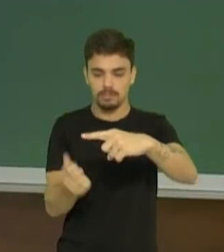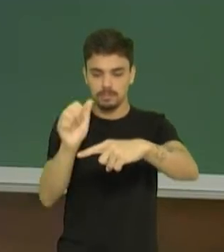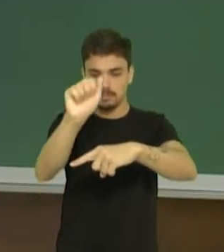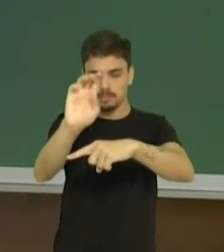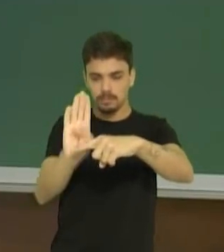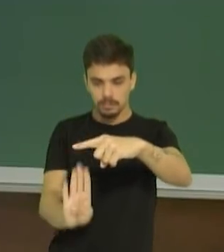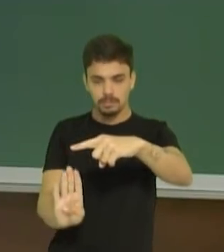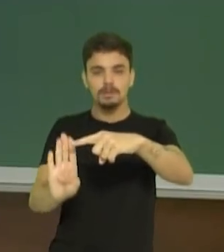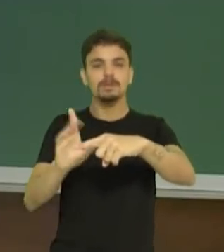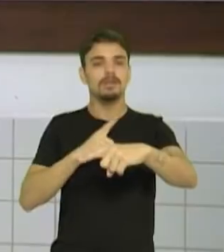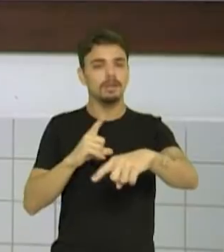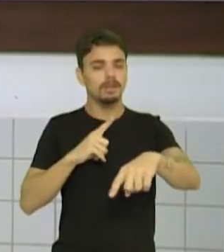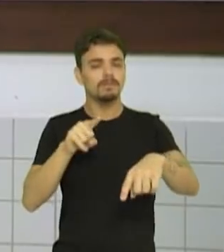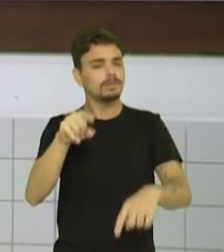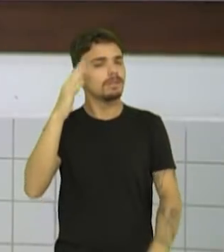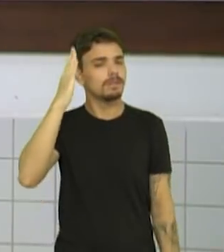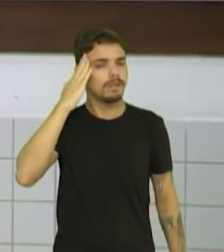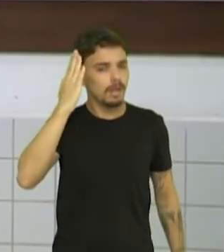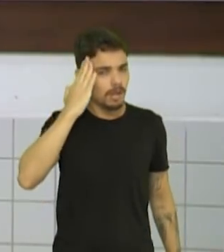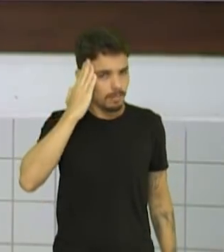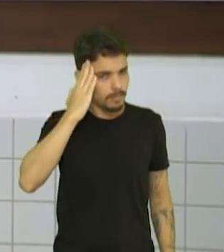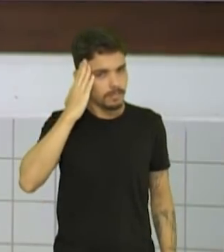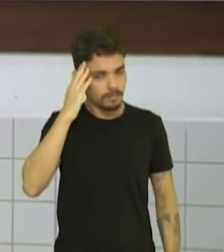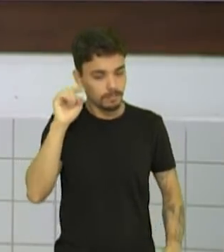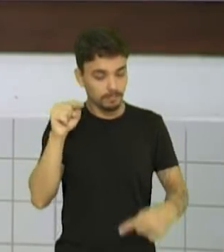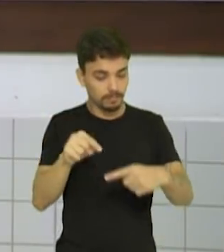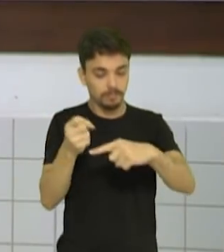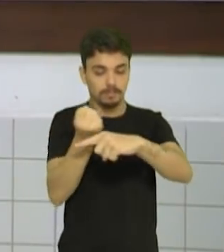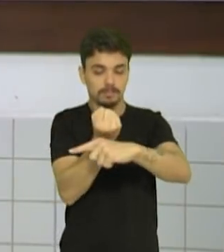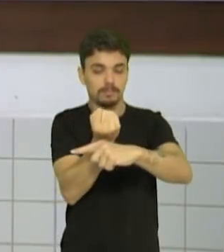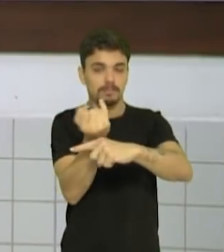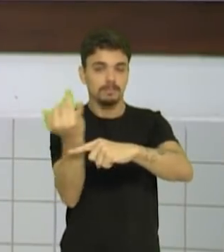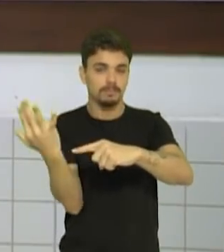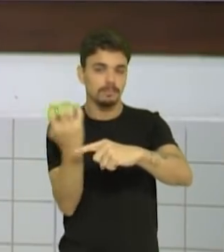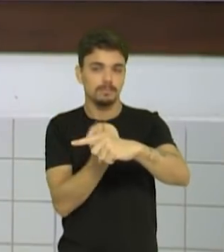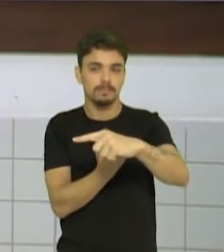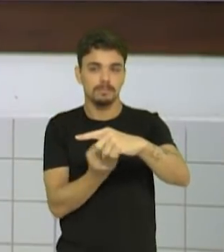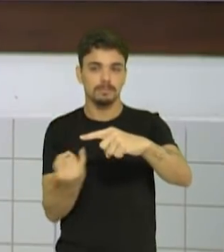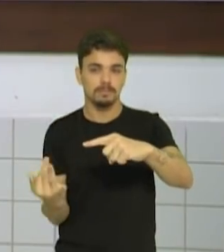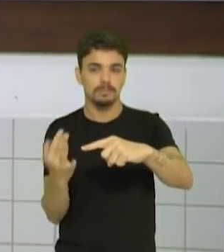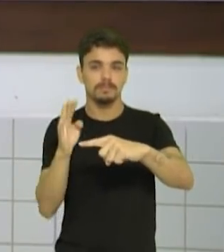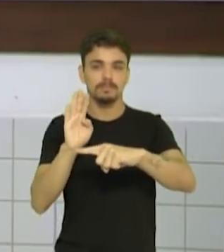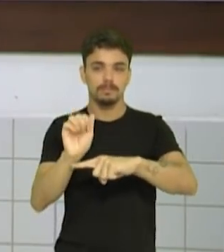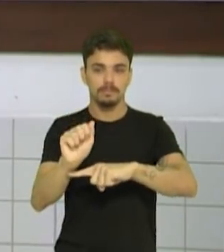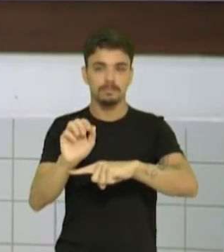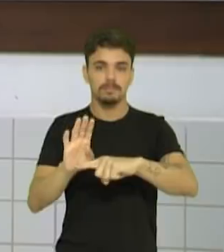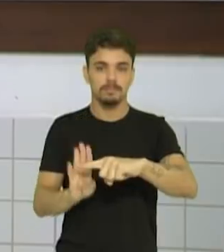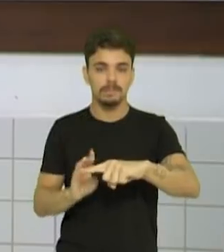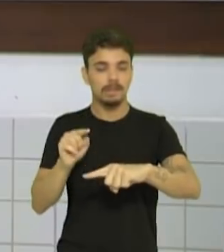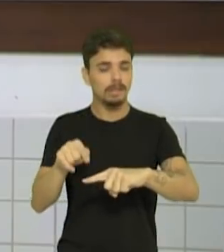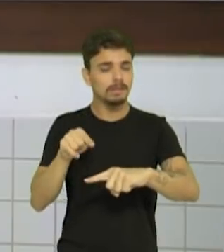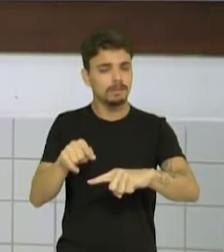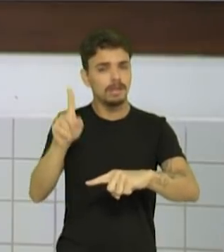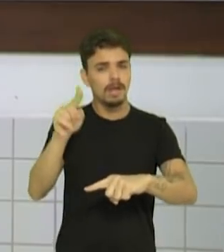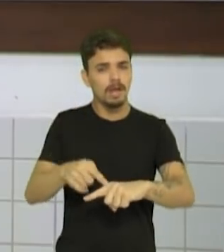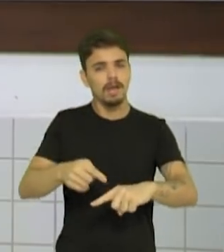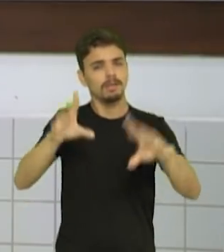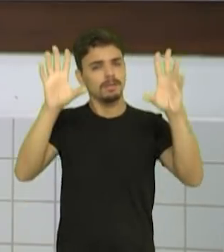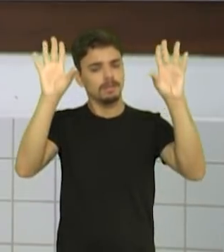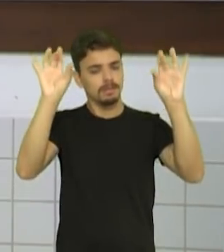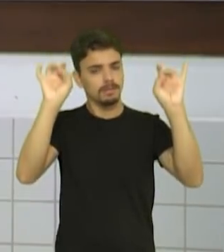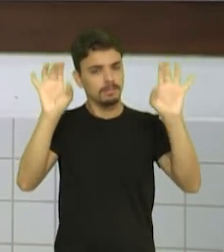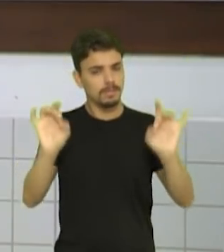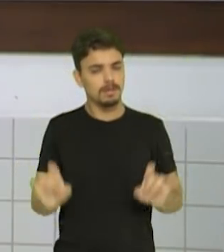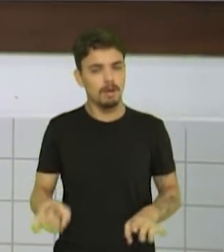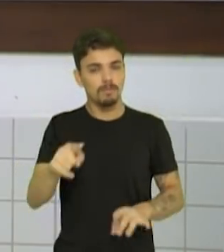para vocês. E vocês sabem que a fração é uma maneira especial de você representar uma